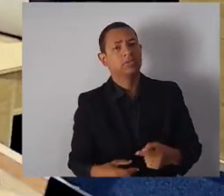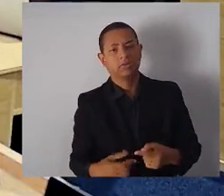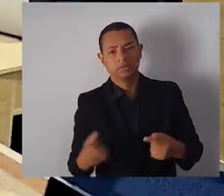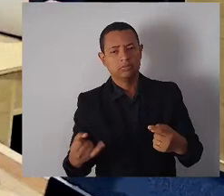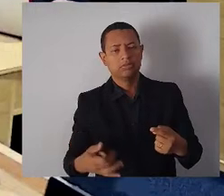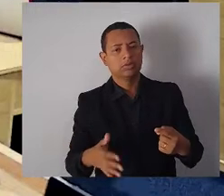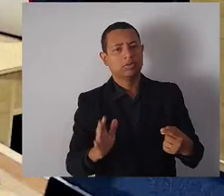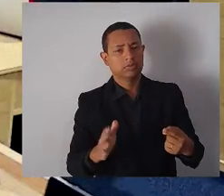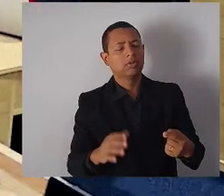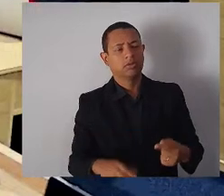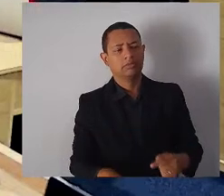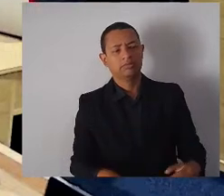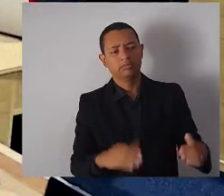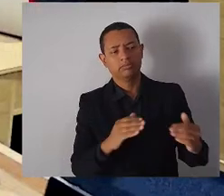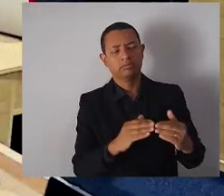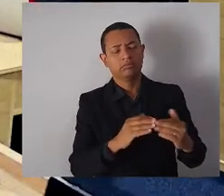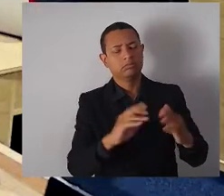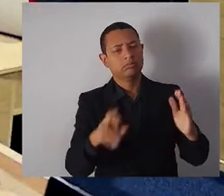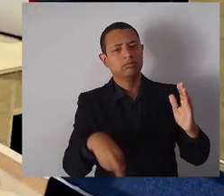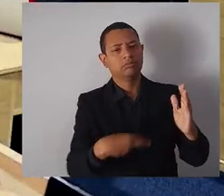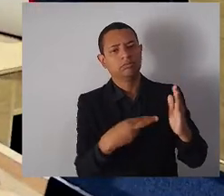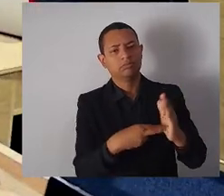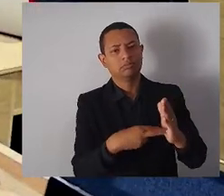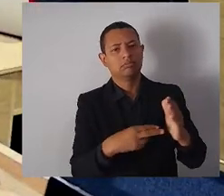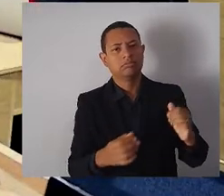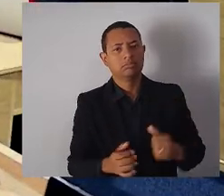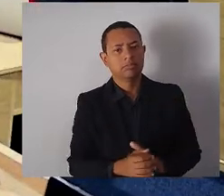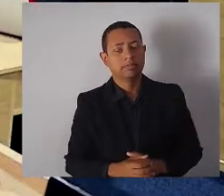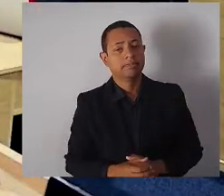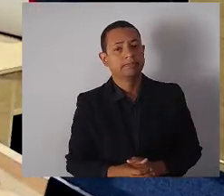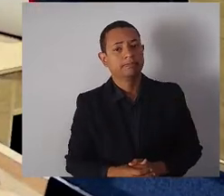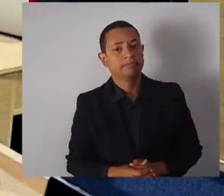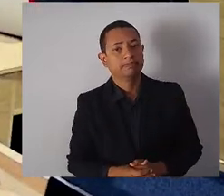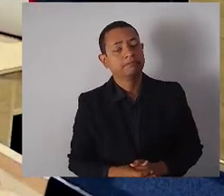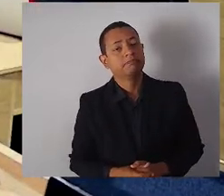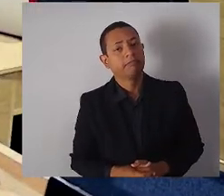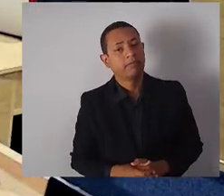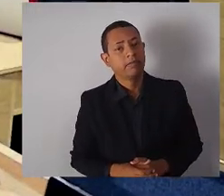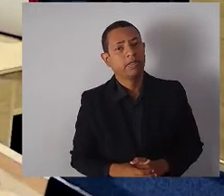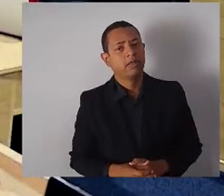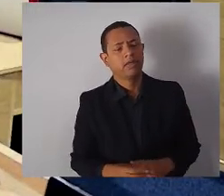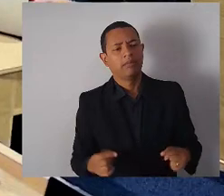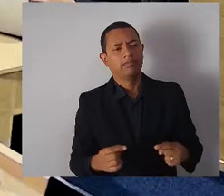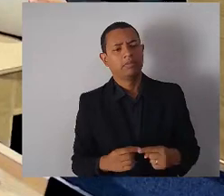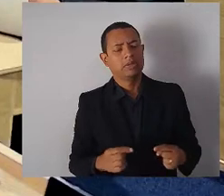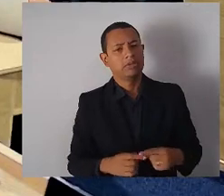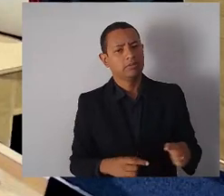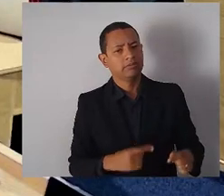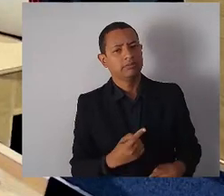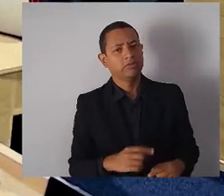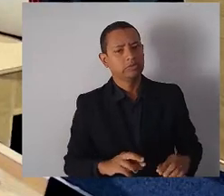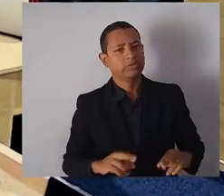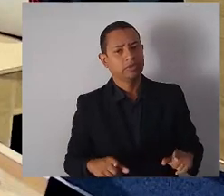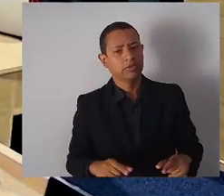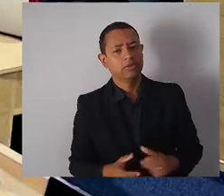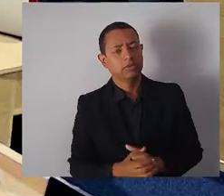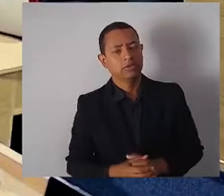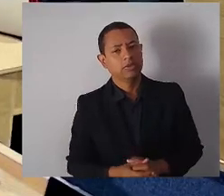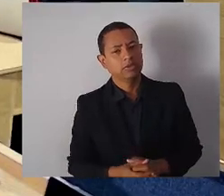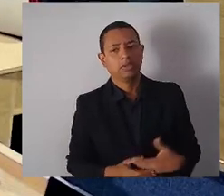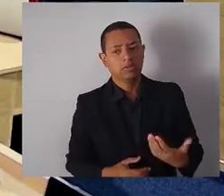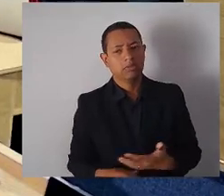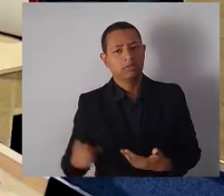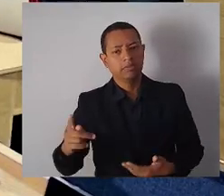acompanho integralmente o voto do relator. De fato, inclusive, envolve uma parte diferente, não é isso? Desembargador Érico, Partido dos